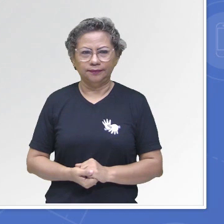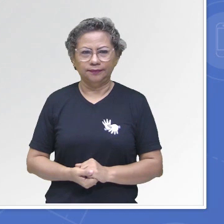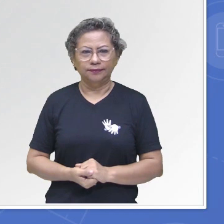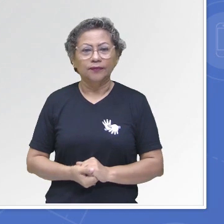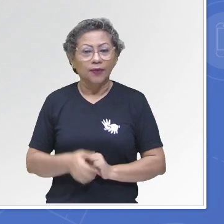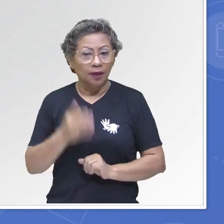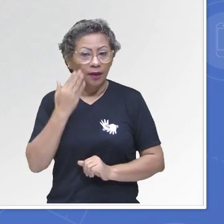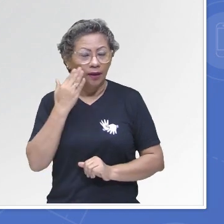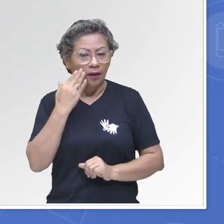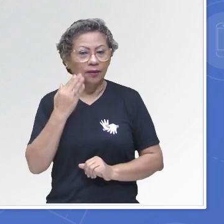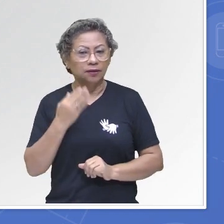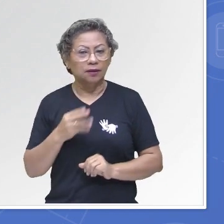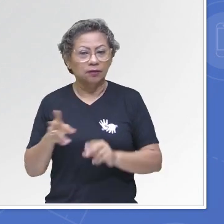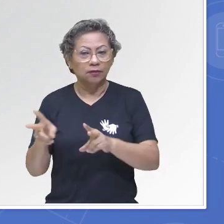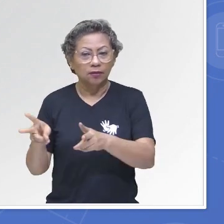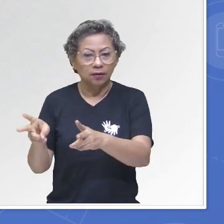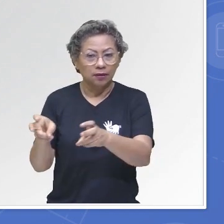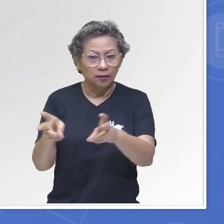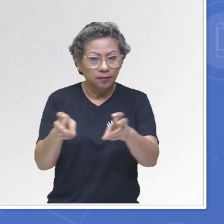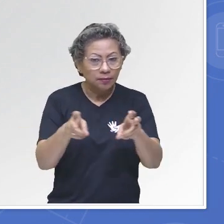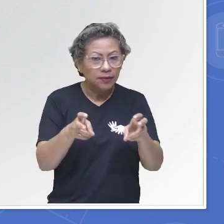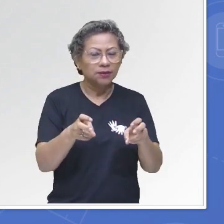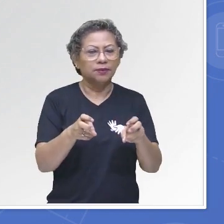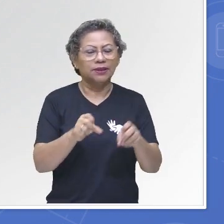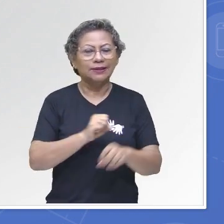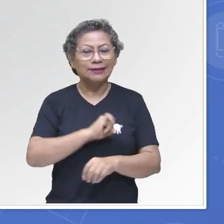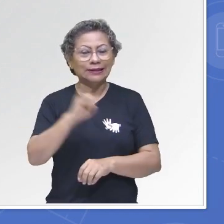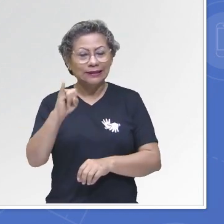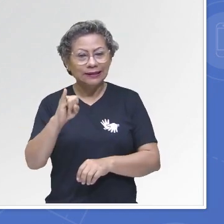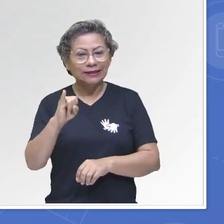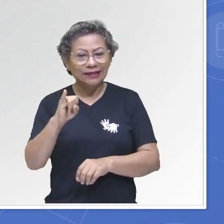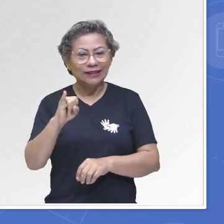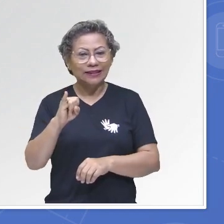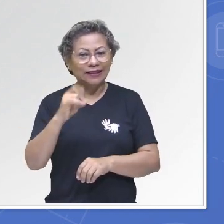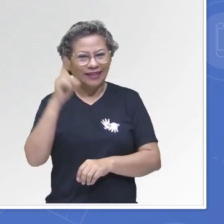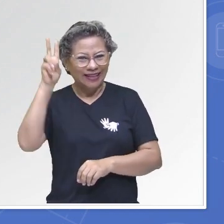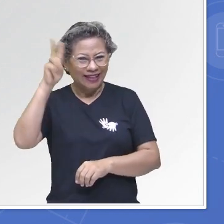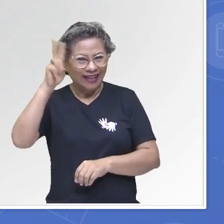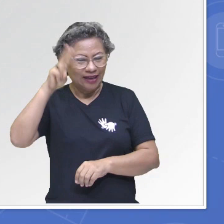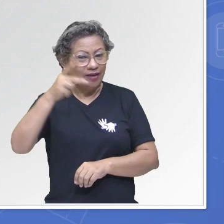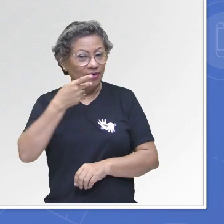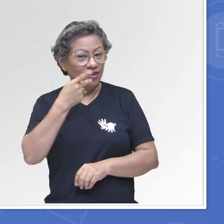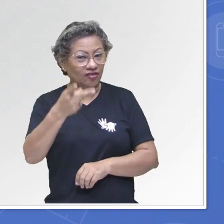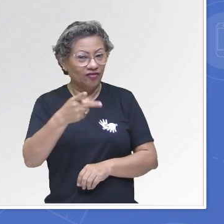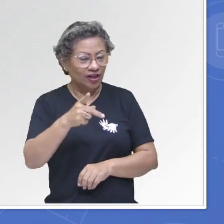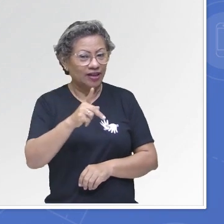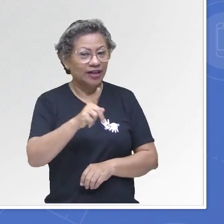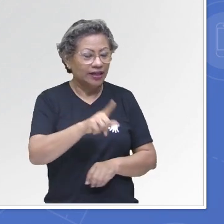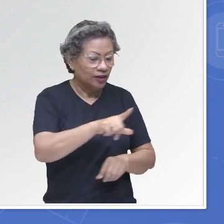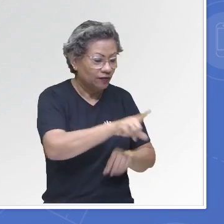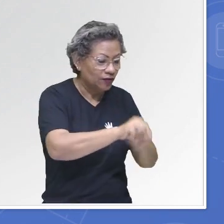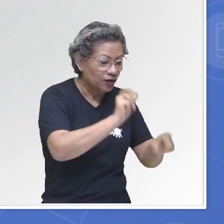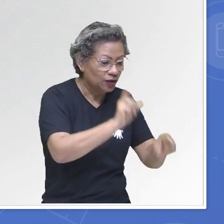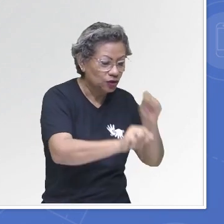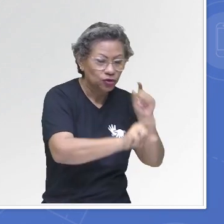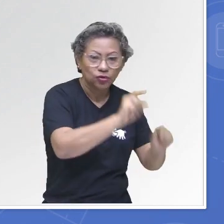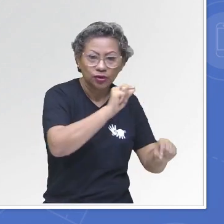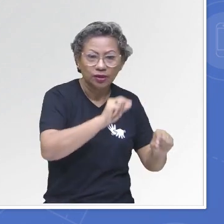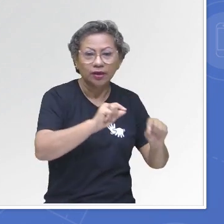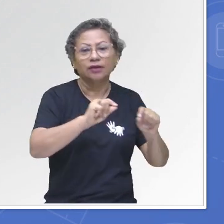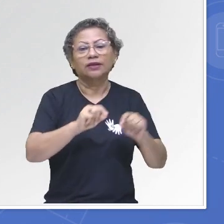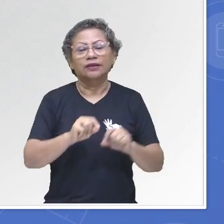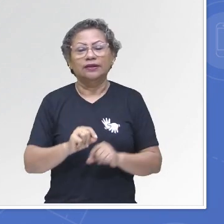Olha só o que nós temos aí. Se a amostra, né, lembra que eu mencionei a amostra? Se ela for